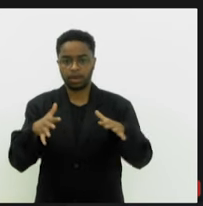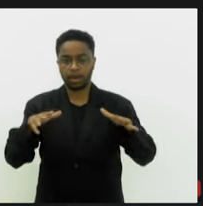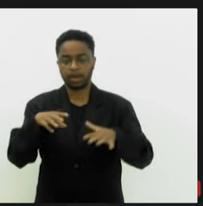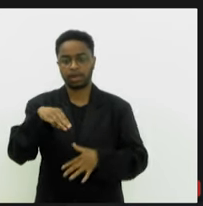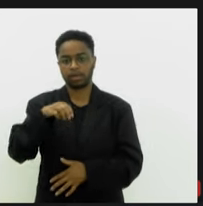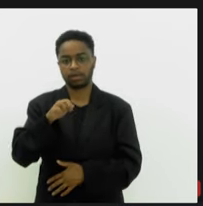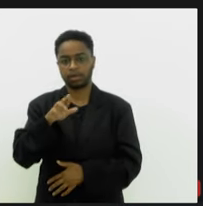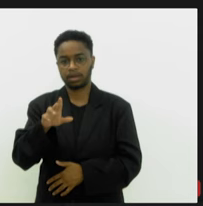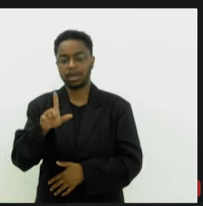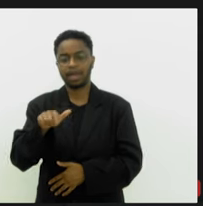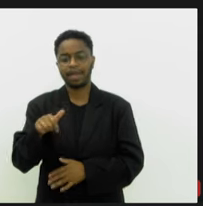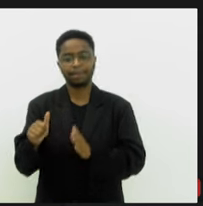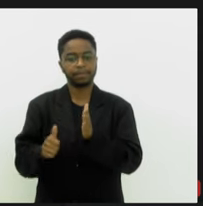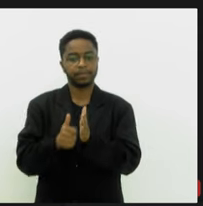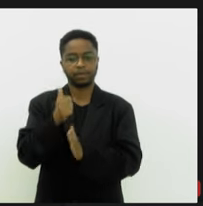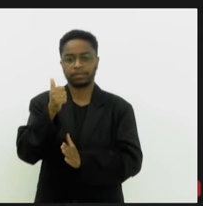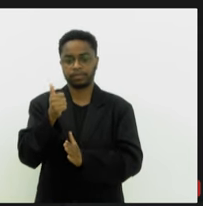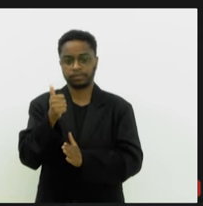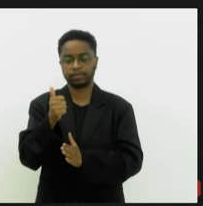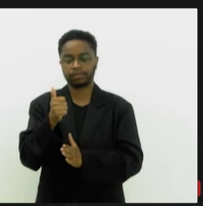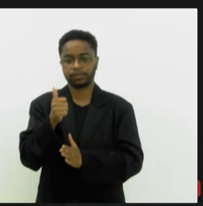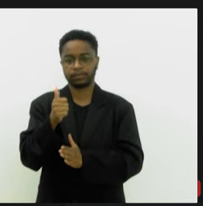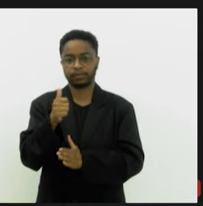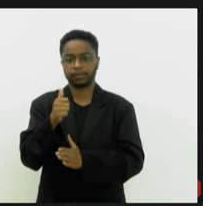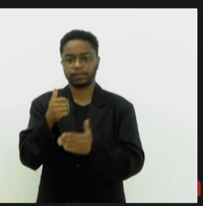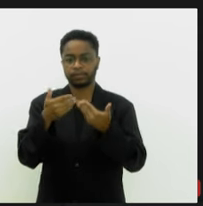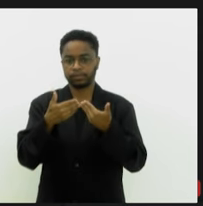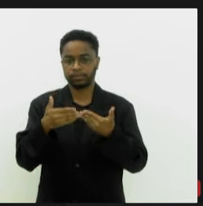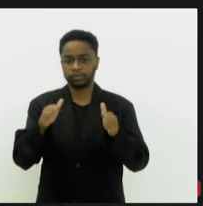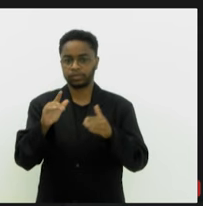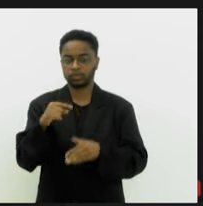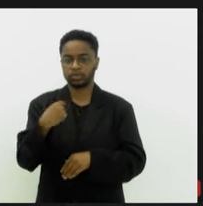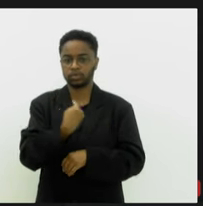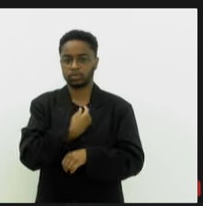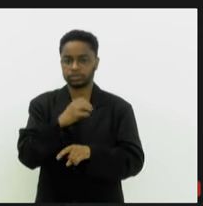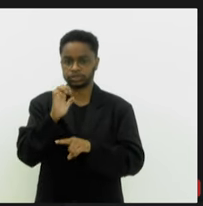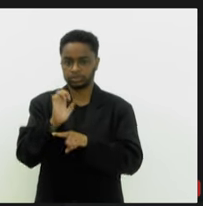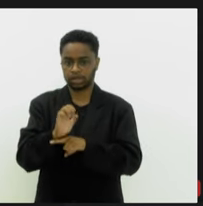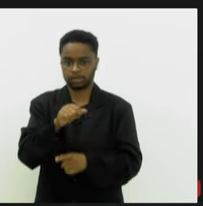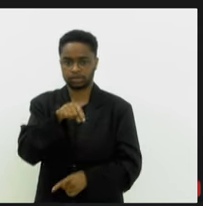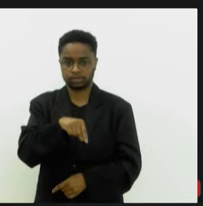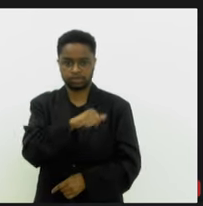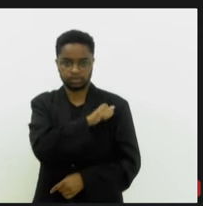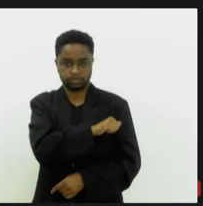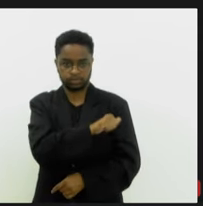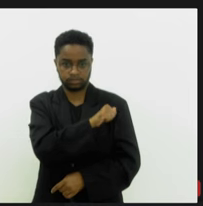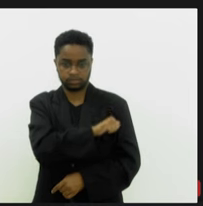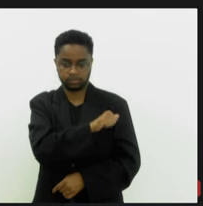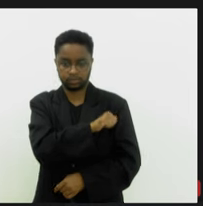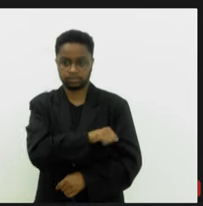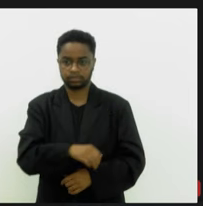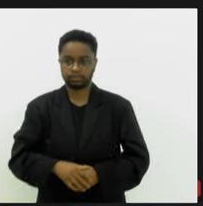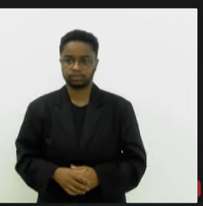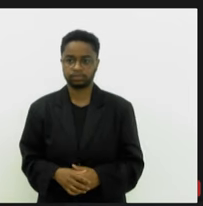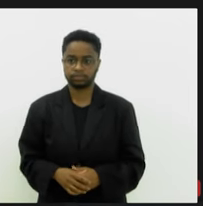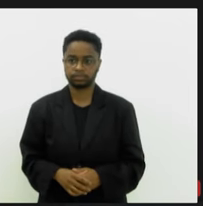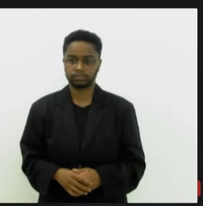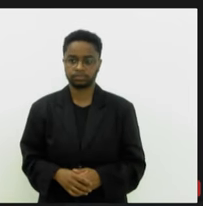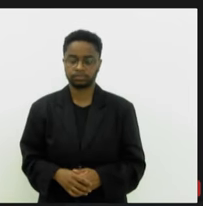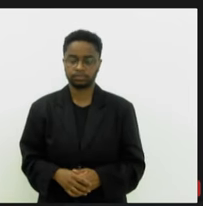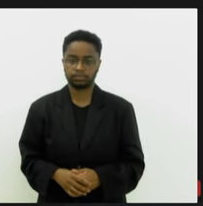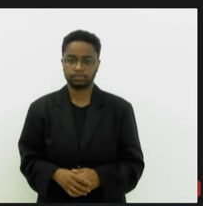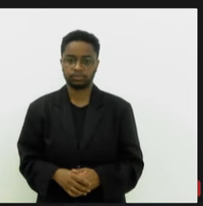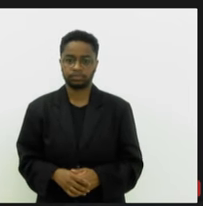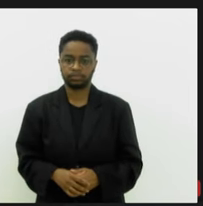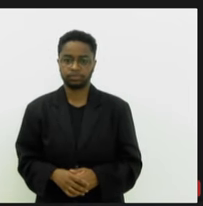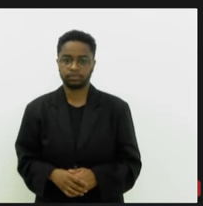primeiro Parque Tecnológico do Mar a ser inaugurado no nosso estado do Rio de Janeiro, né, que está no